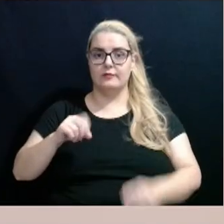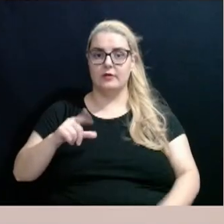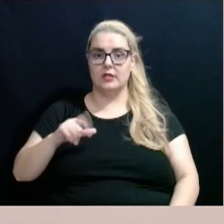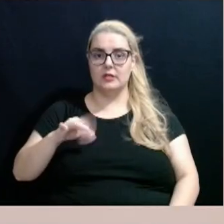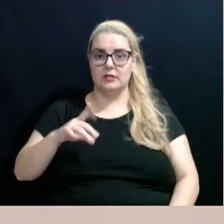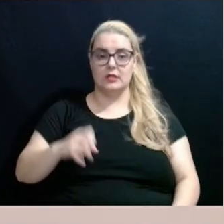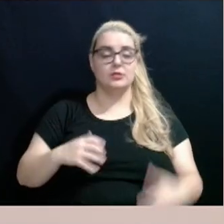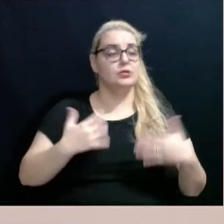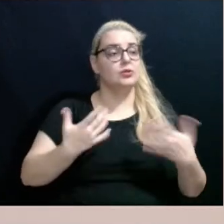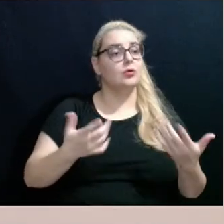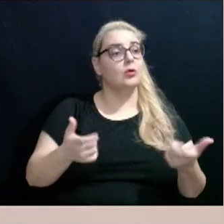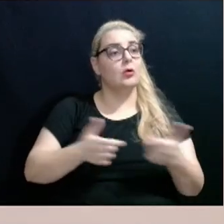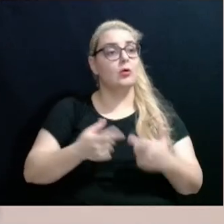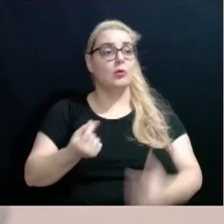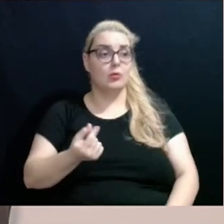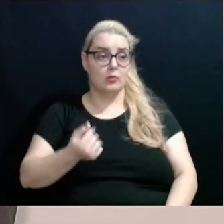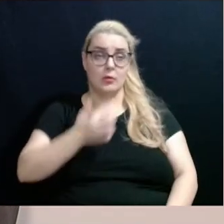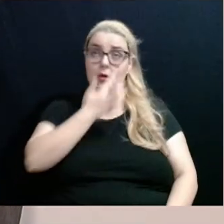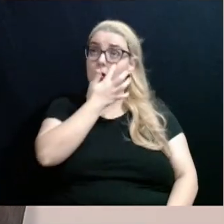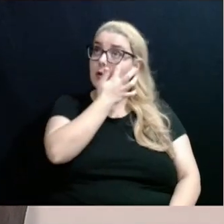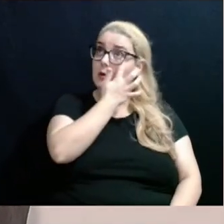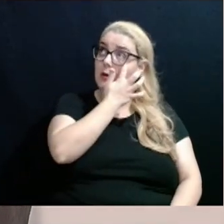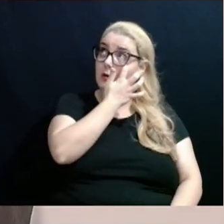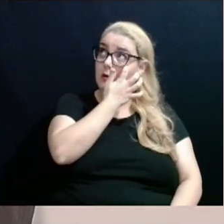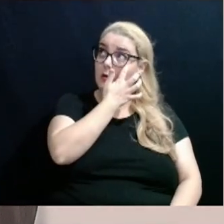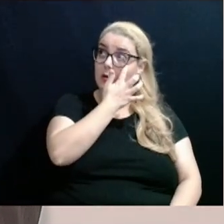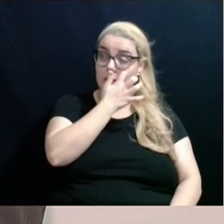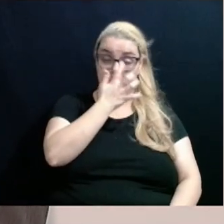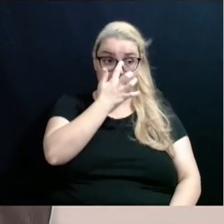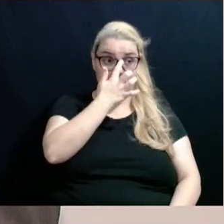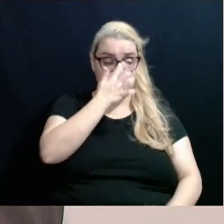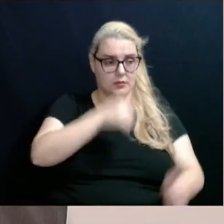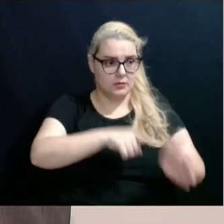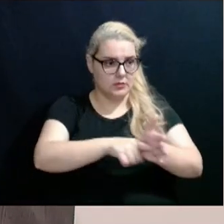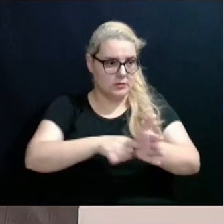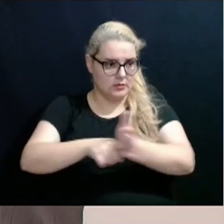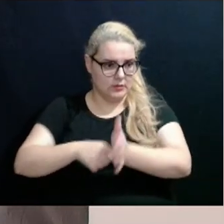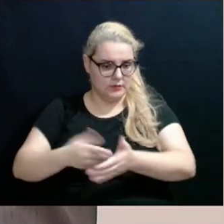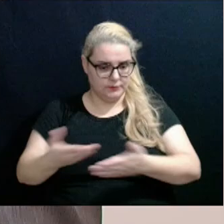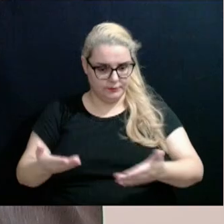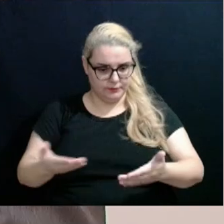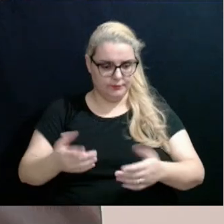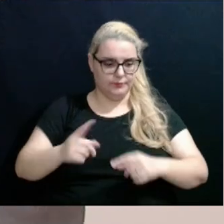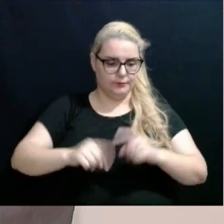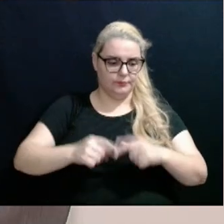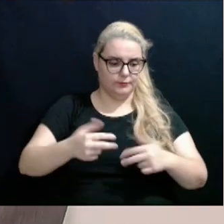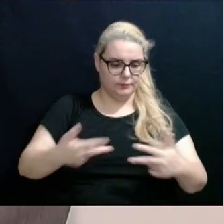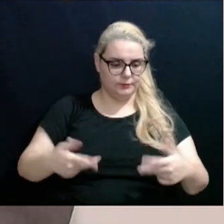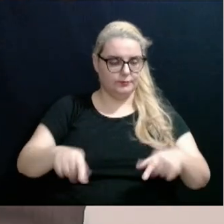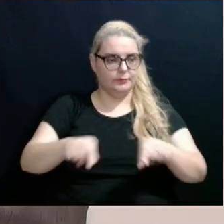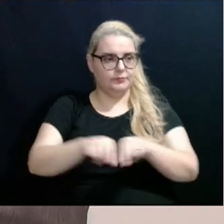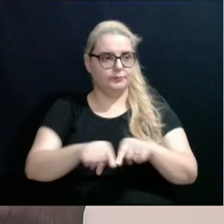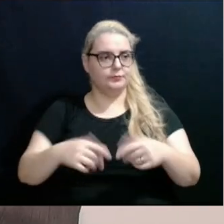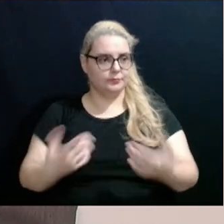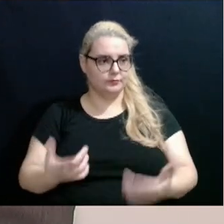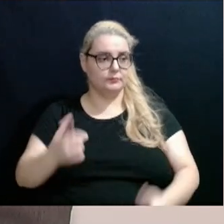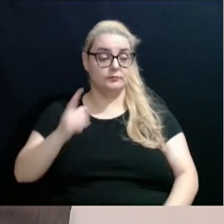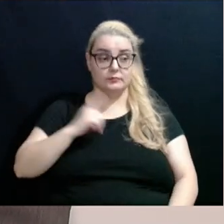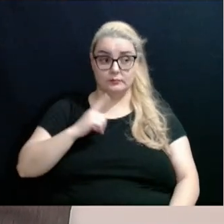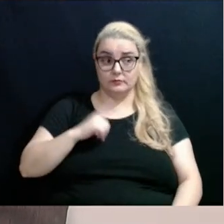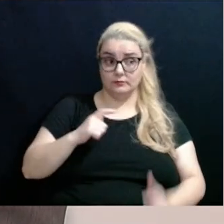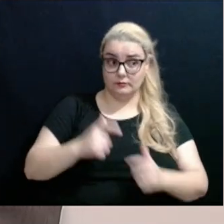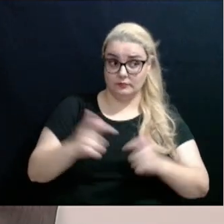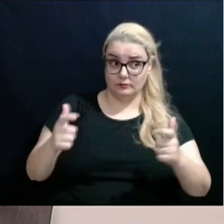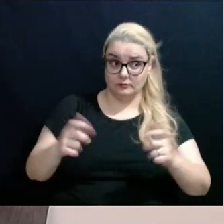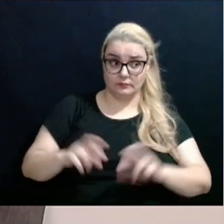menor preço, né, levantado aí nessa pesquisa, no produto também? Existe essa grande